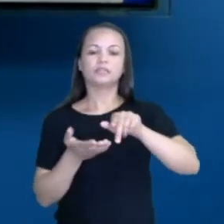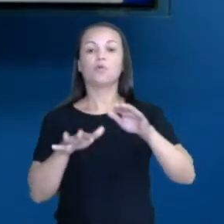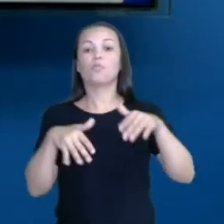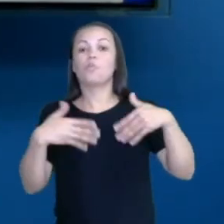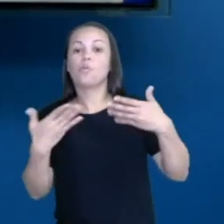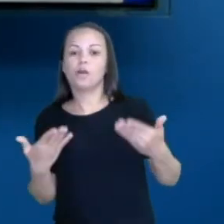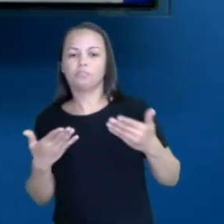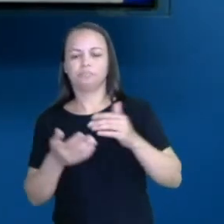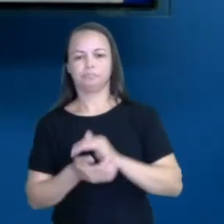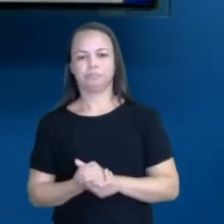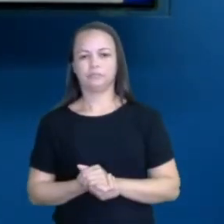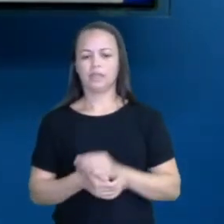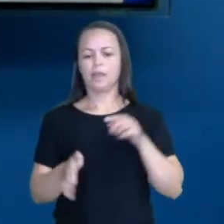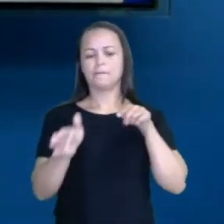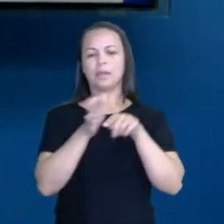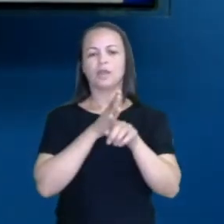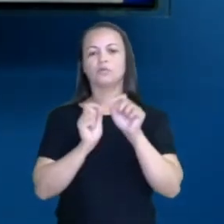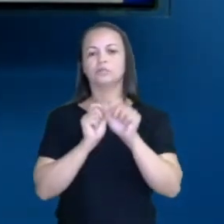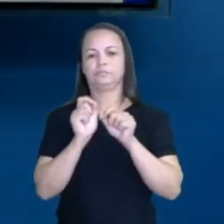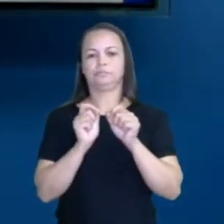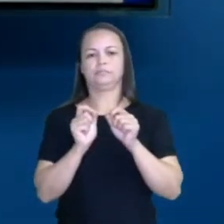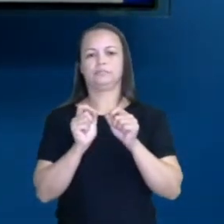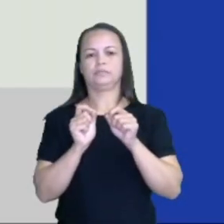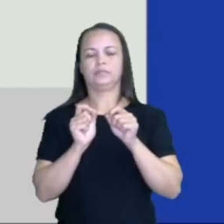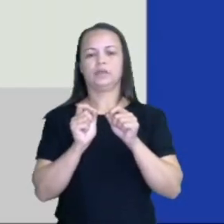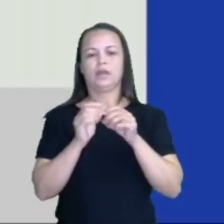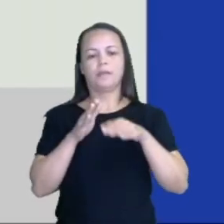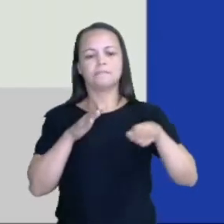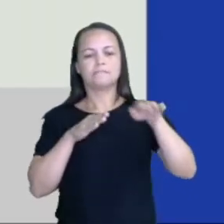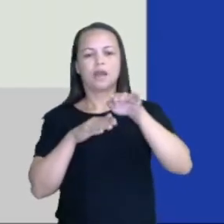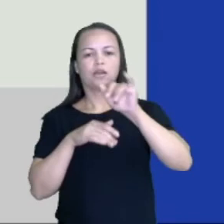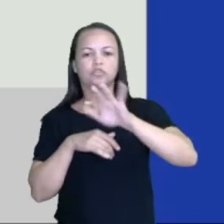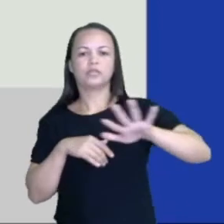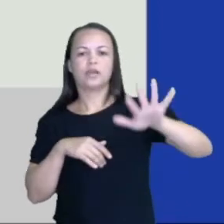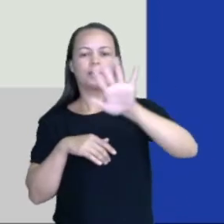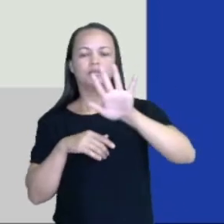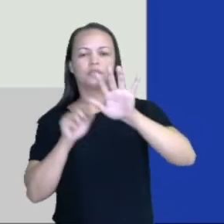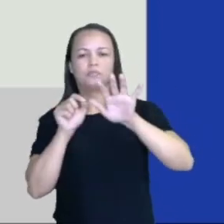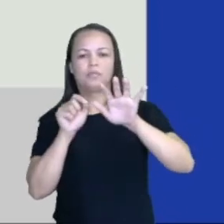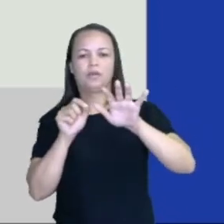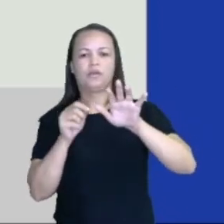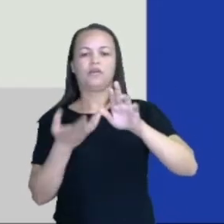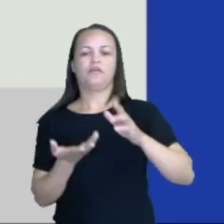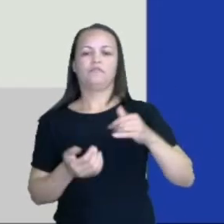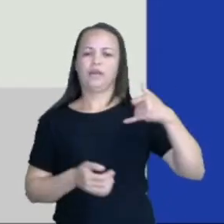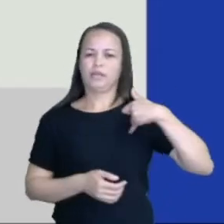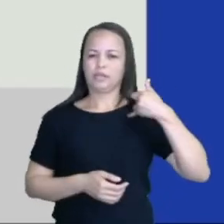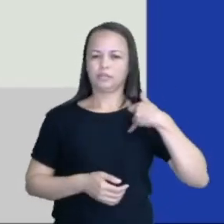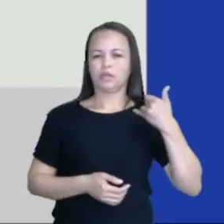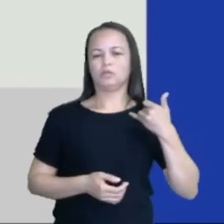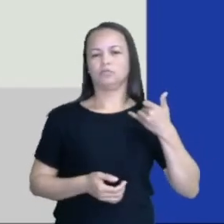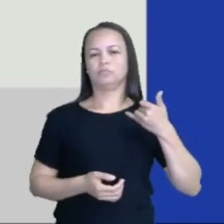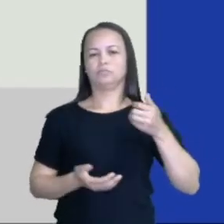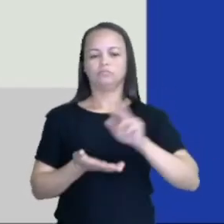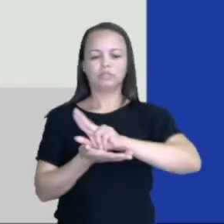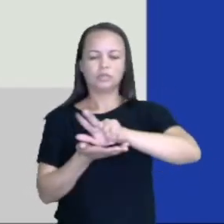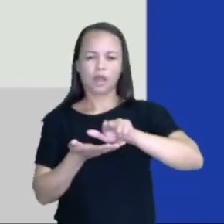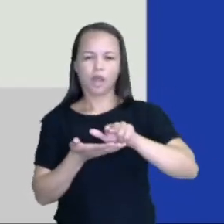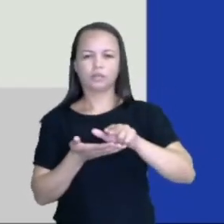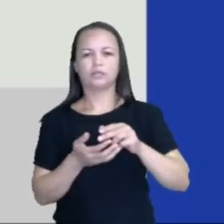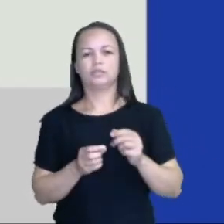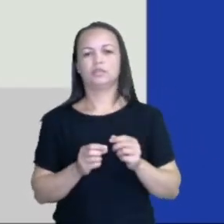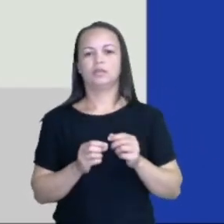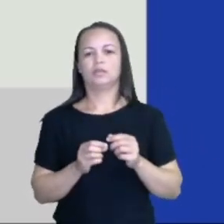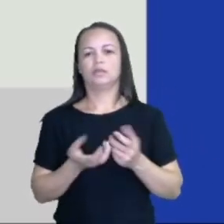variação? Aí aqui a pergunta, a imagem acima é um exemplo de quê? Variação de idade? Houve alguma